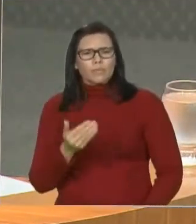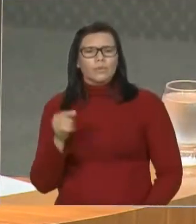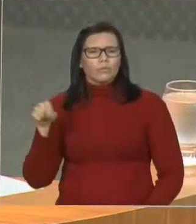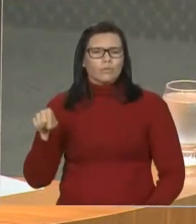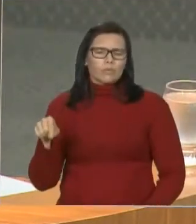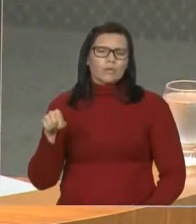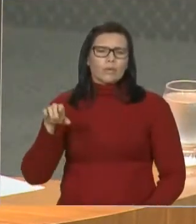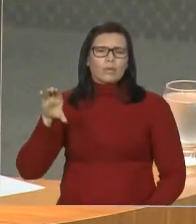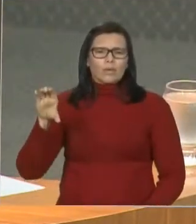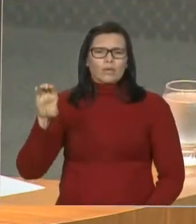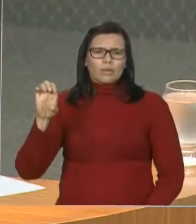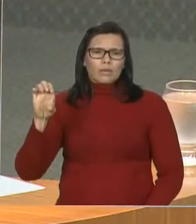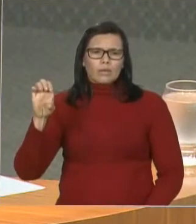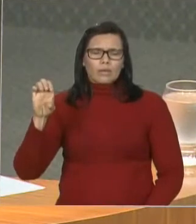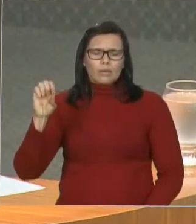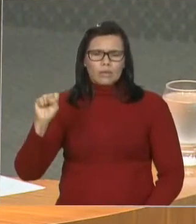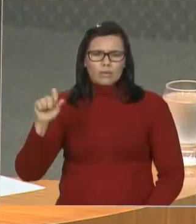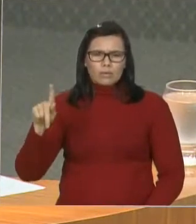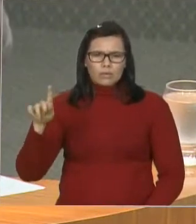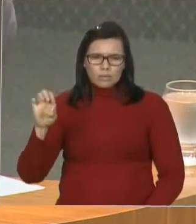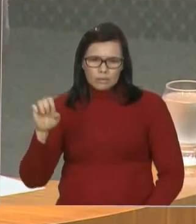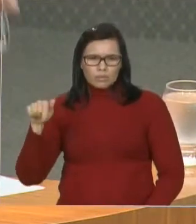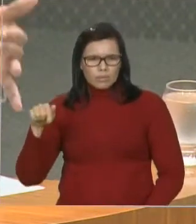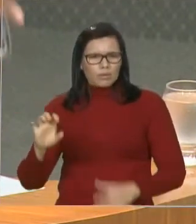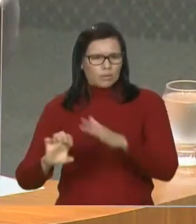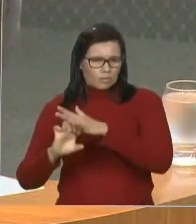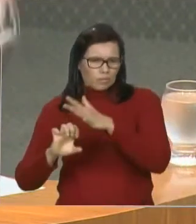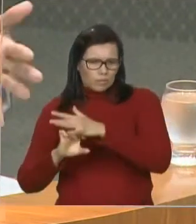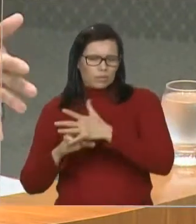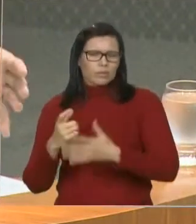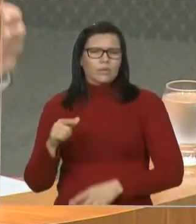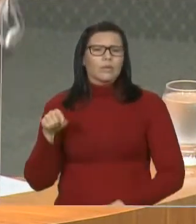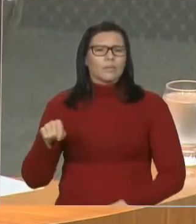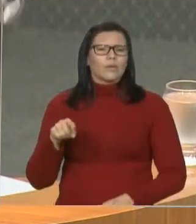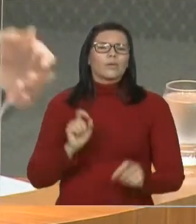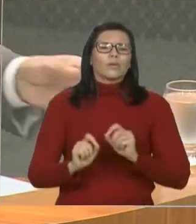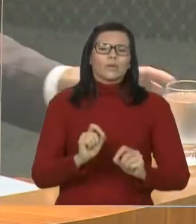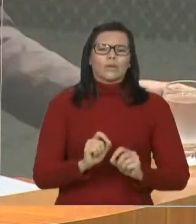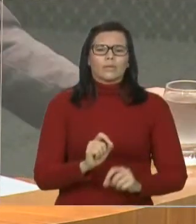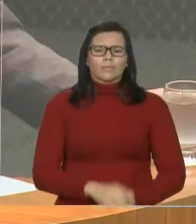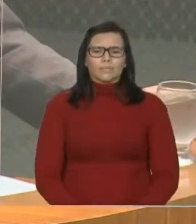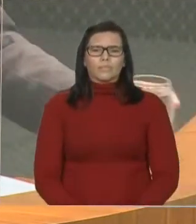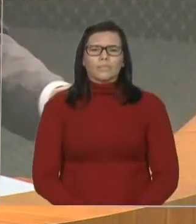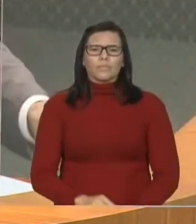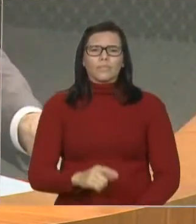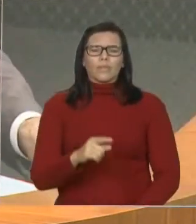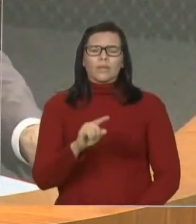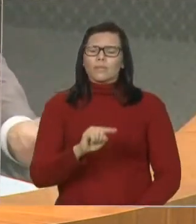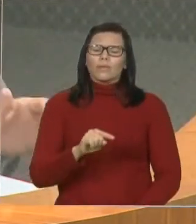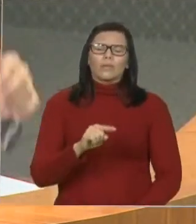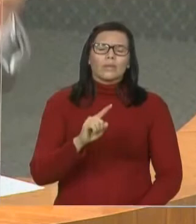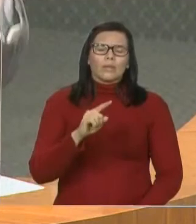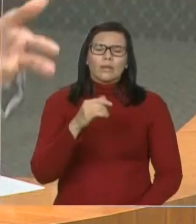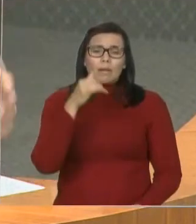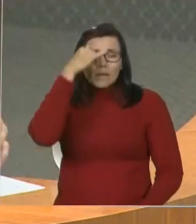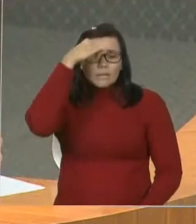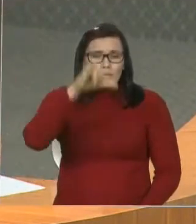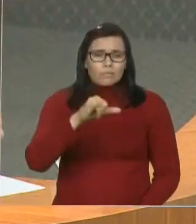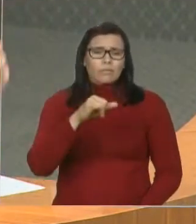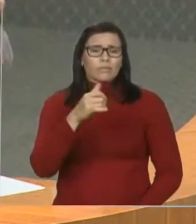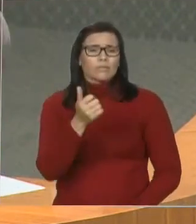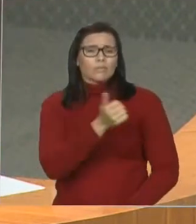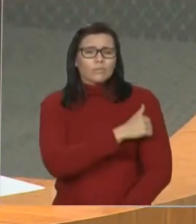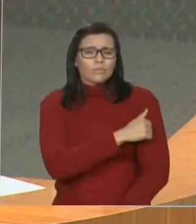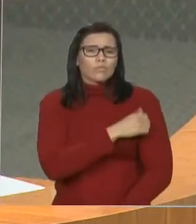penalização, que seja uma prova convencional, que os candidatos maranhenses não sejam prejudicados e não sejam